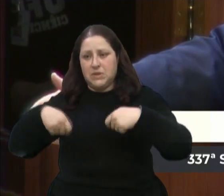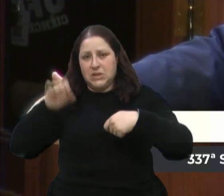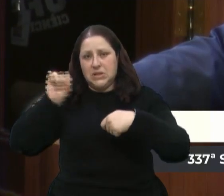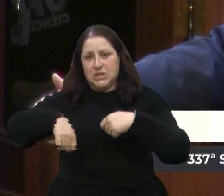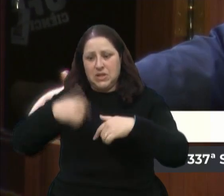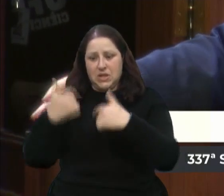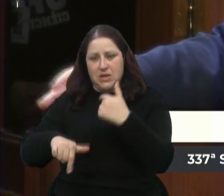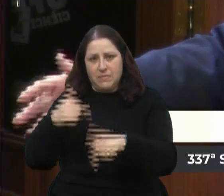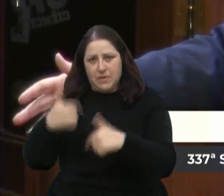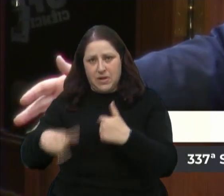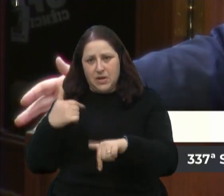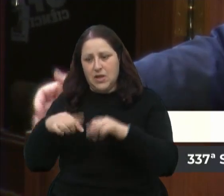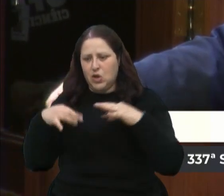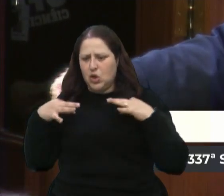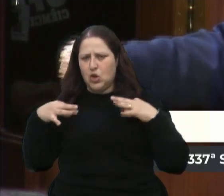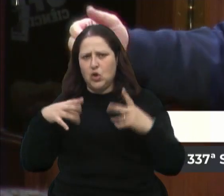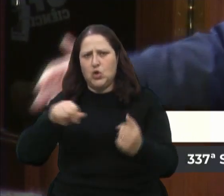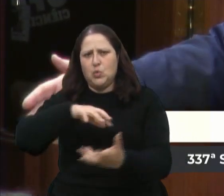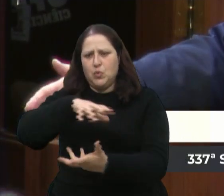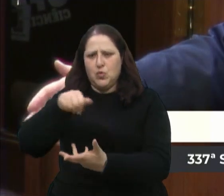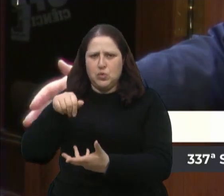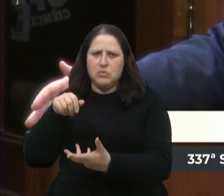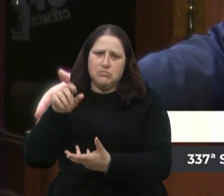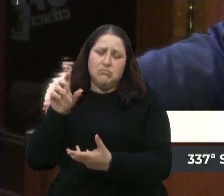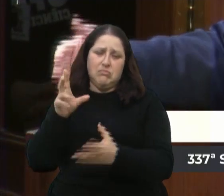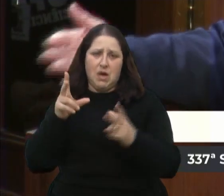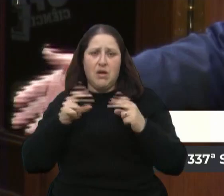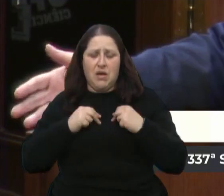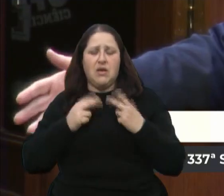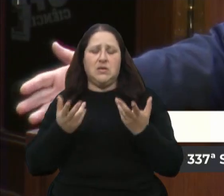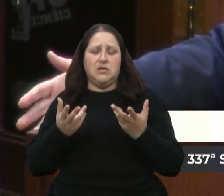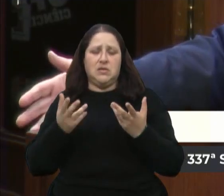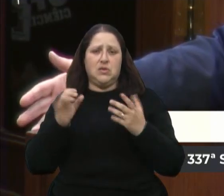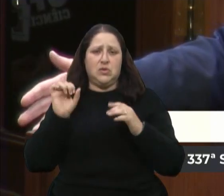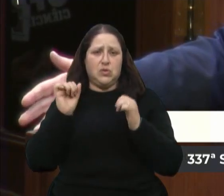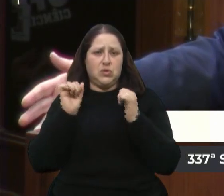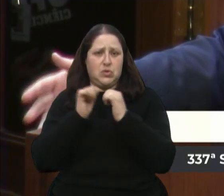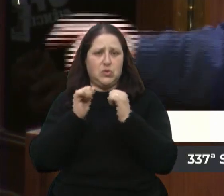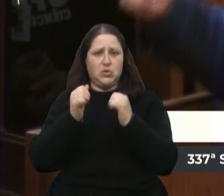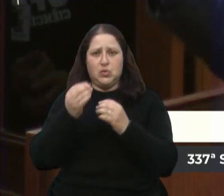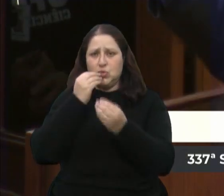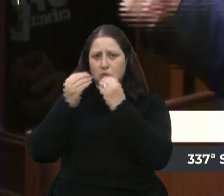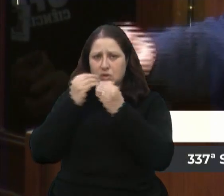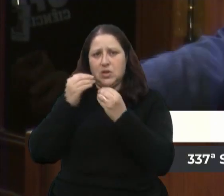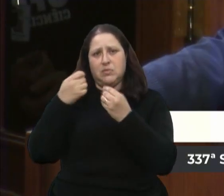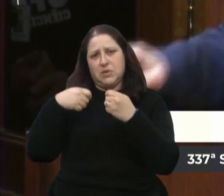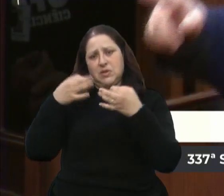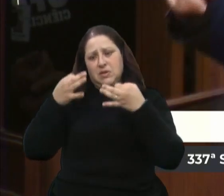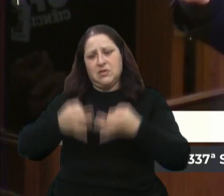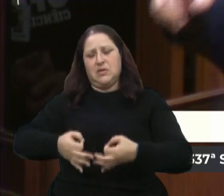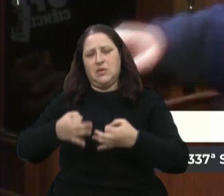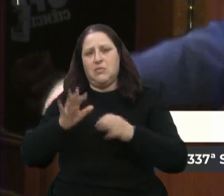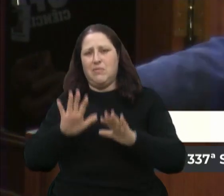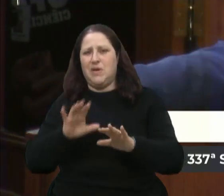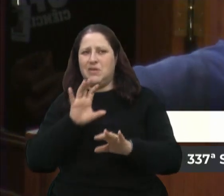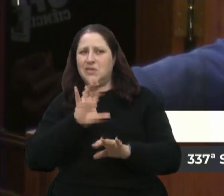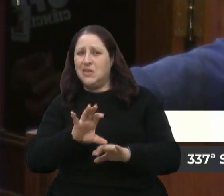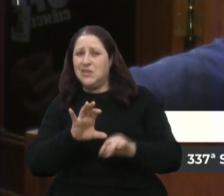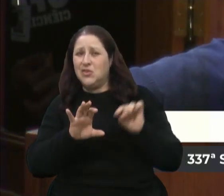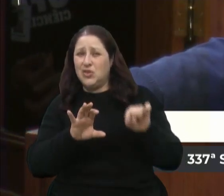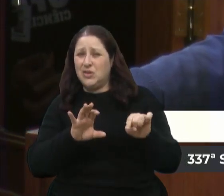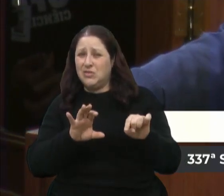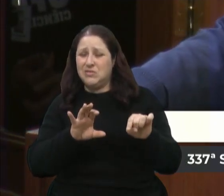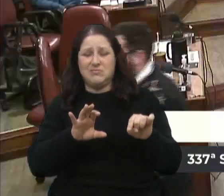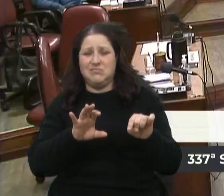os ambulantes, em todo o mundo, merecem o seu sustento, precisam ter dignidade, mas não aqui. Vereador Fantinel.